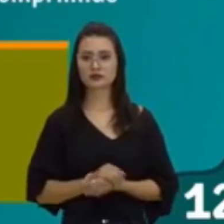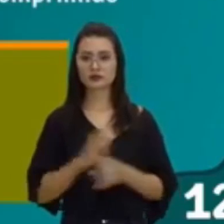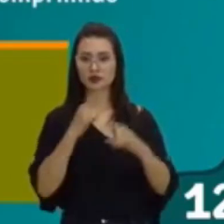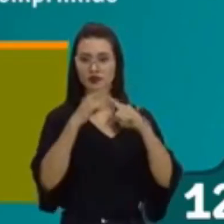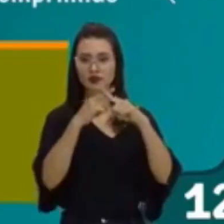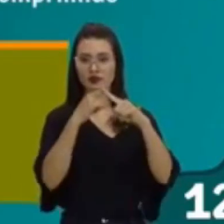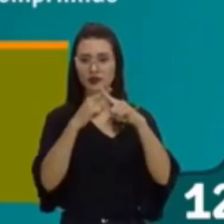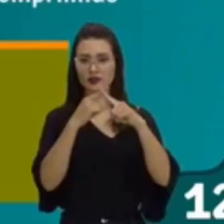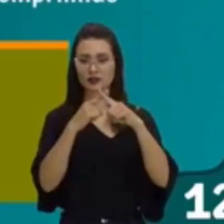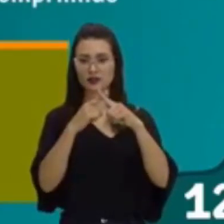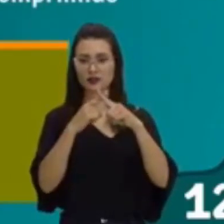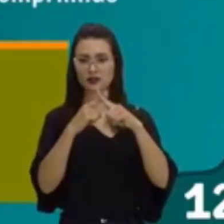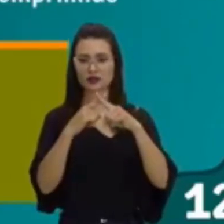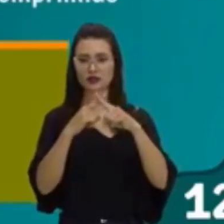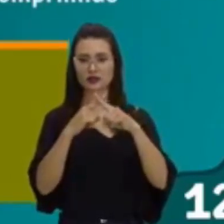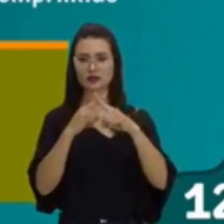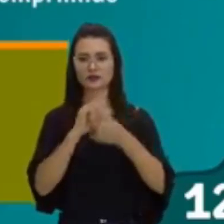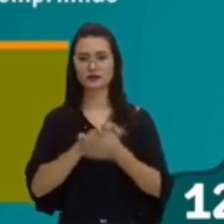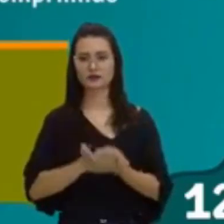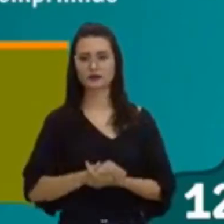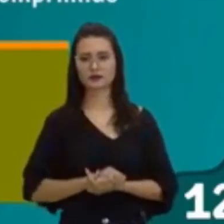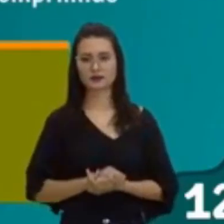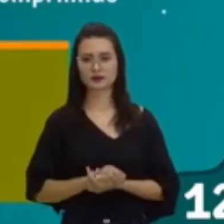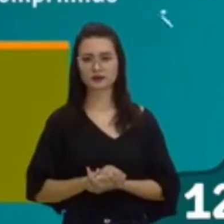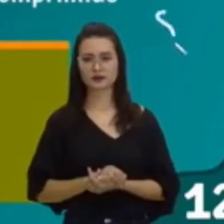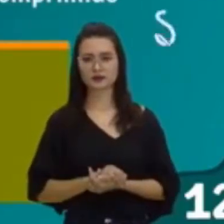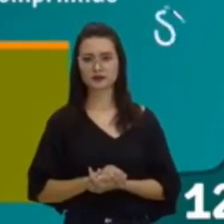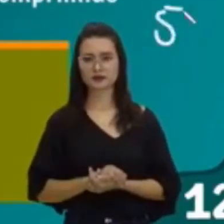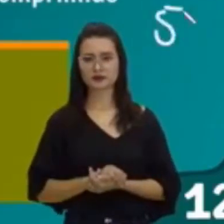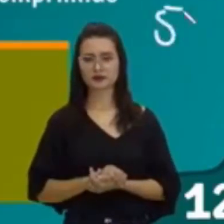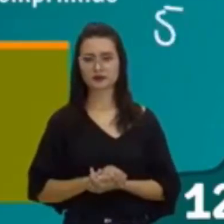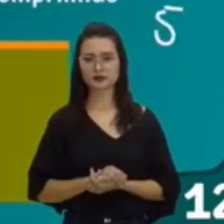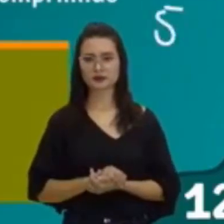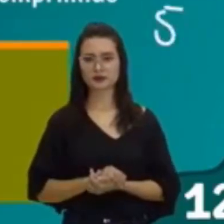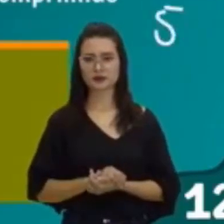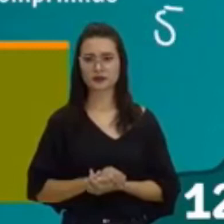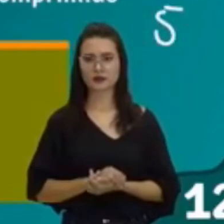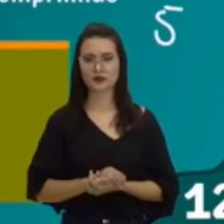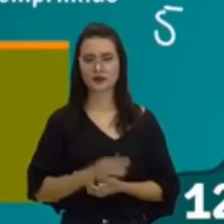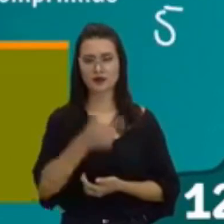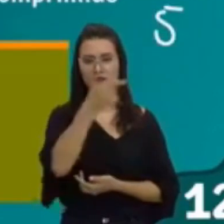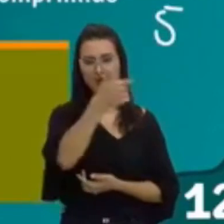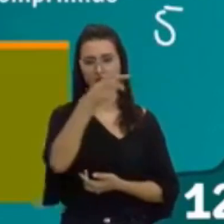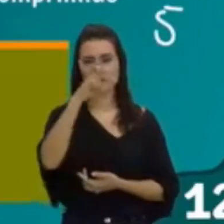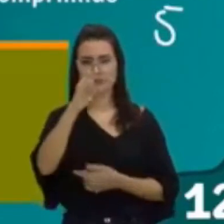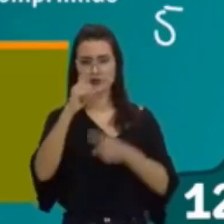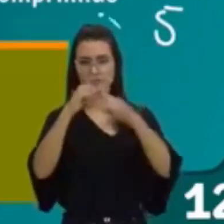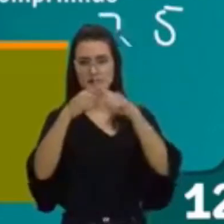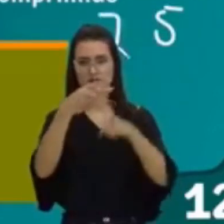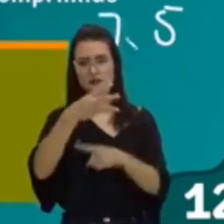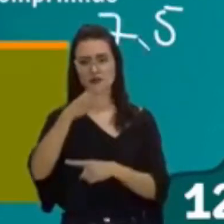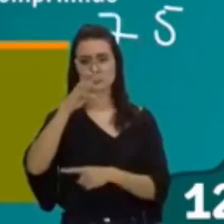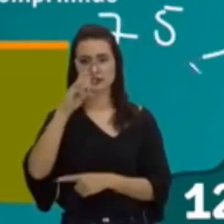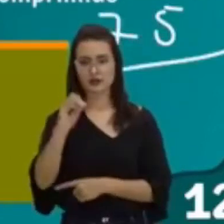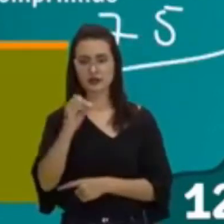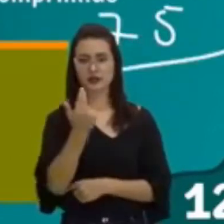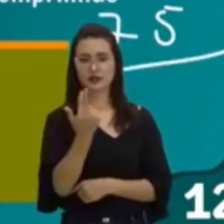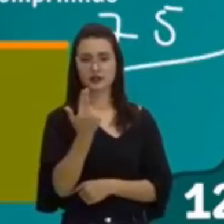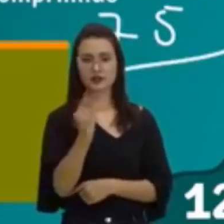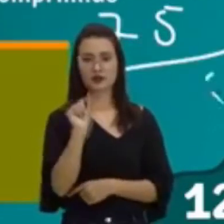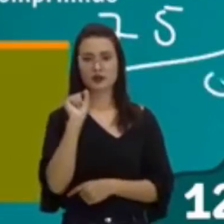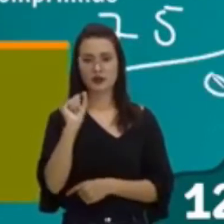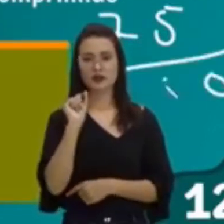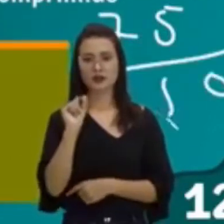0 vezes 0 dá 0. 3 vezes 5, 15, vai 1. 2 vezes 3, 6 e 1,